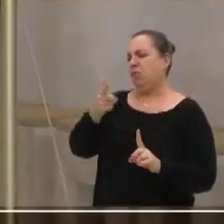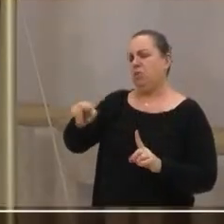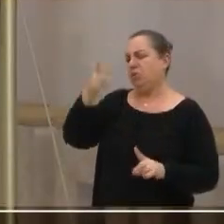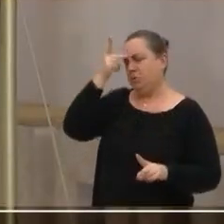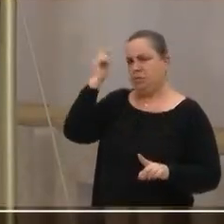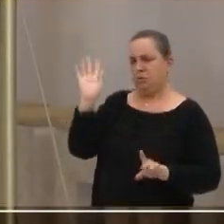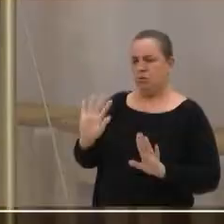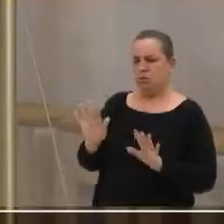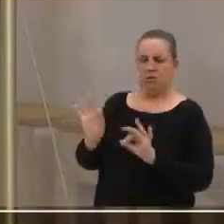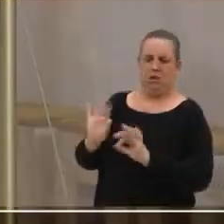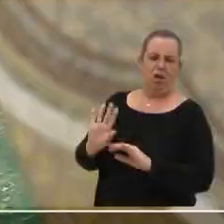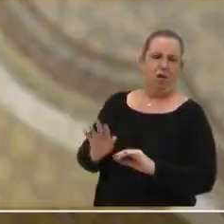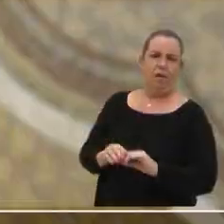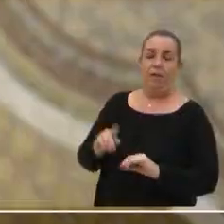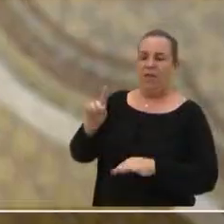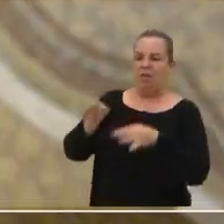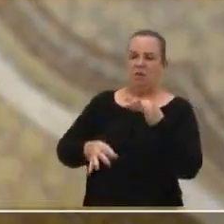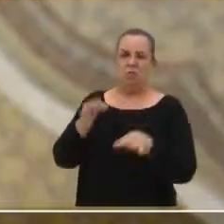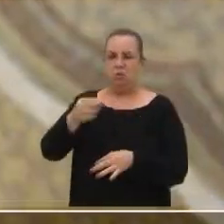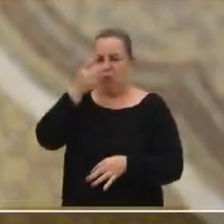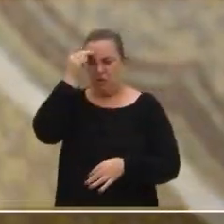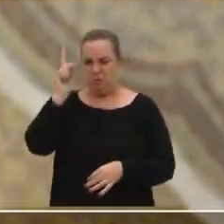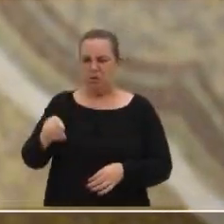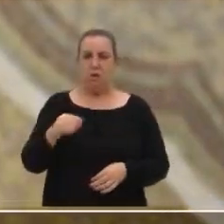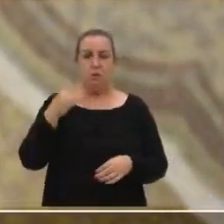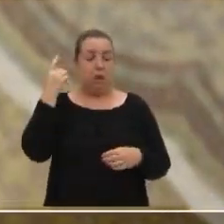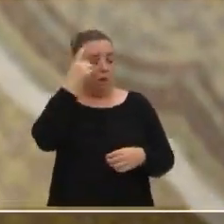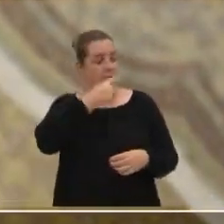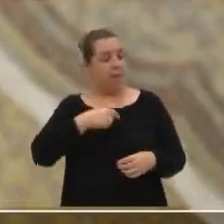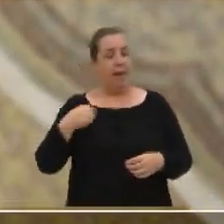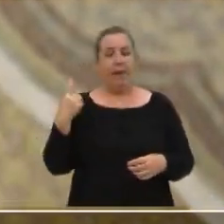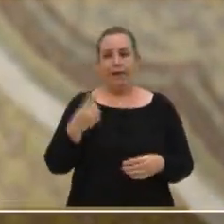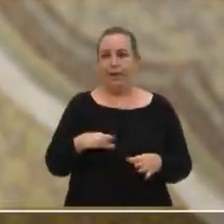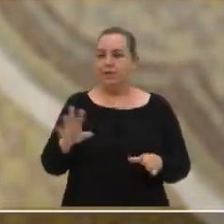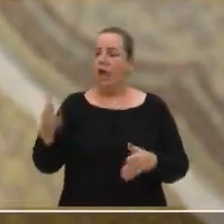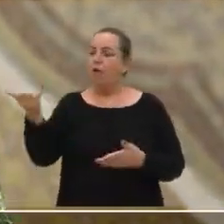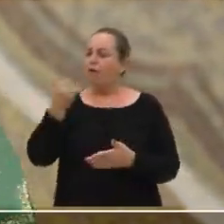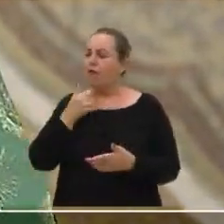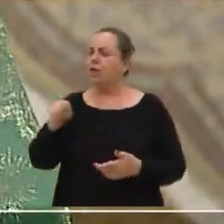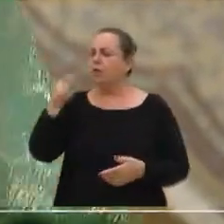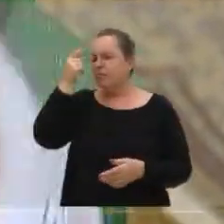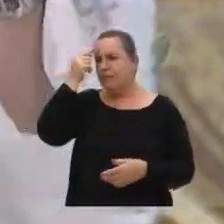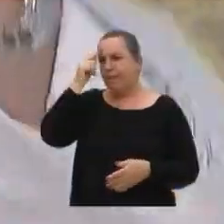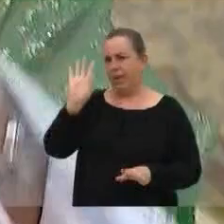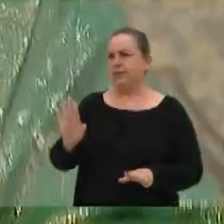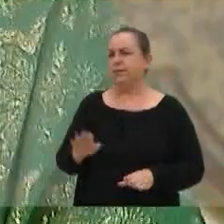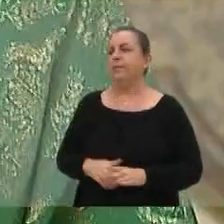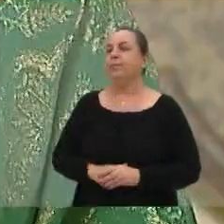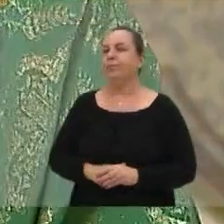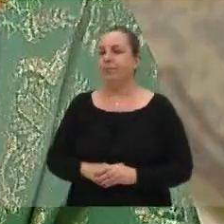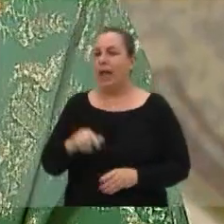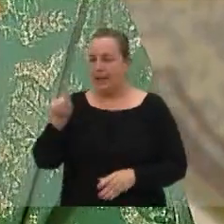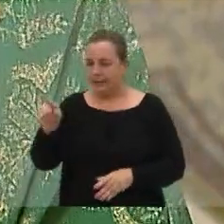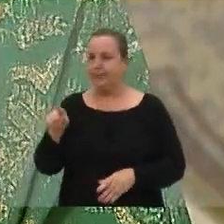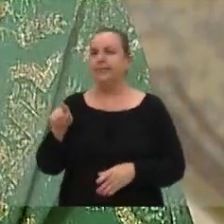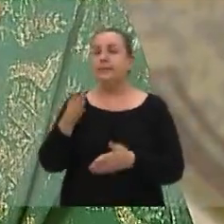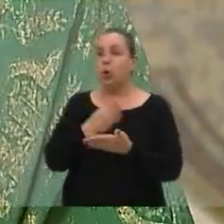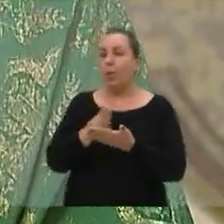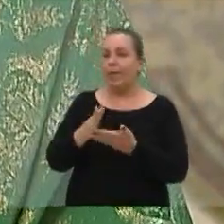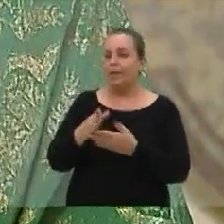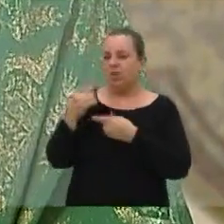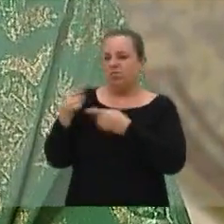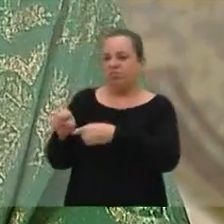outros, não julga os homens pelas aparências, dize-nos o que pensas. Está aí a armação.